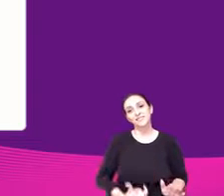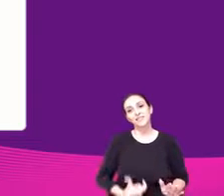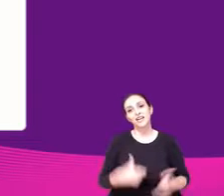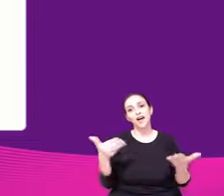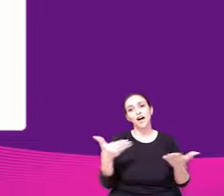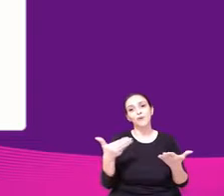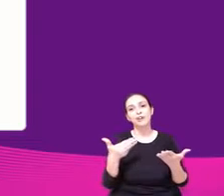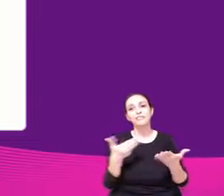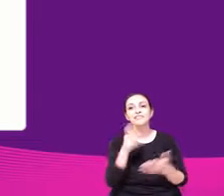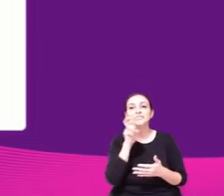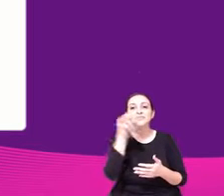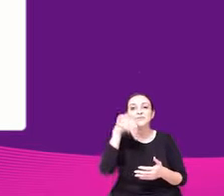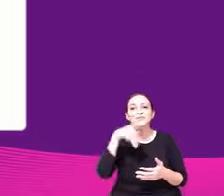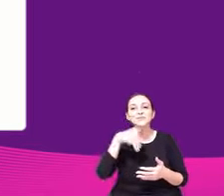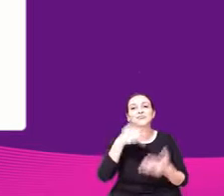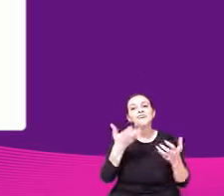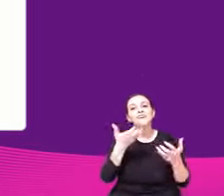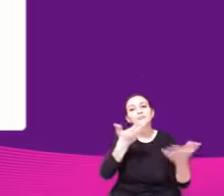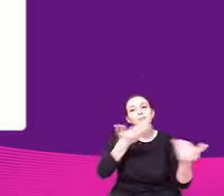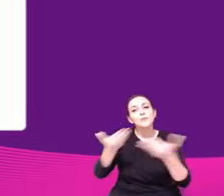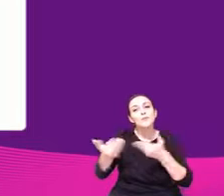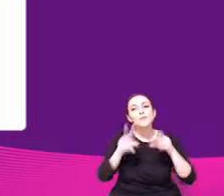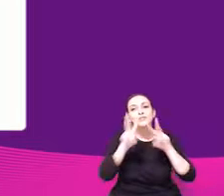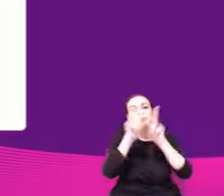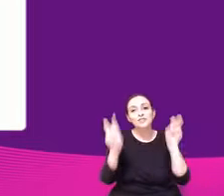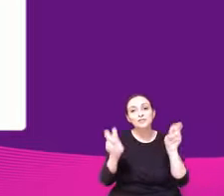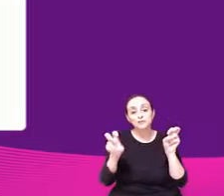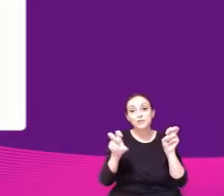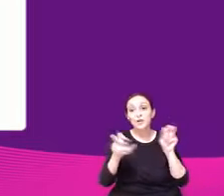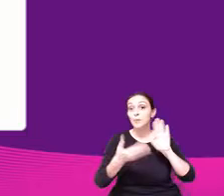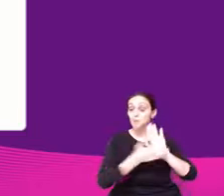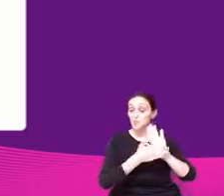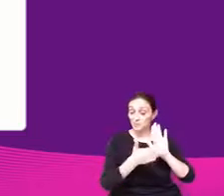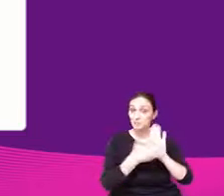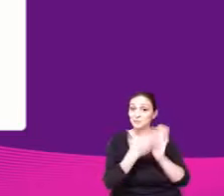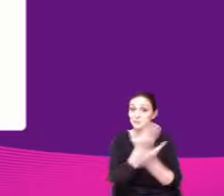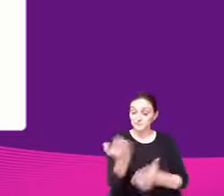últimos 5 minutos, eu queria falar um pouco com vocês sobre algumas propostas, né?